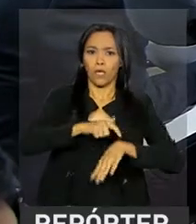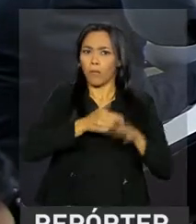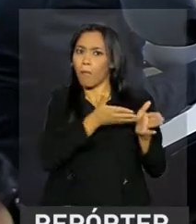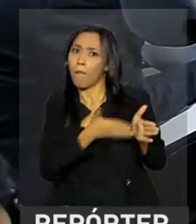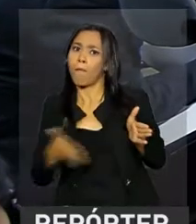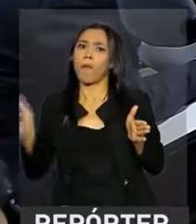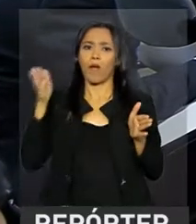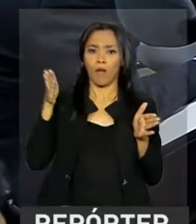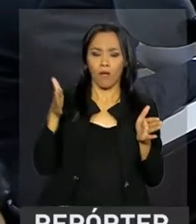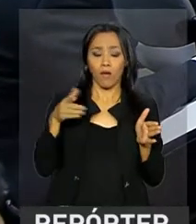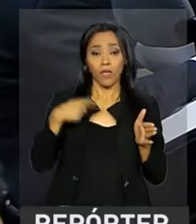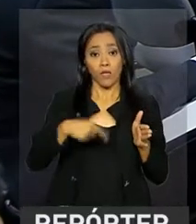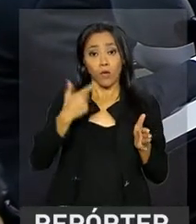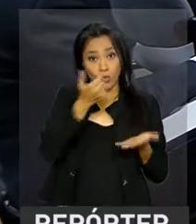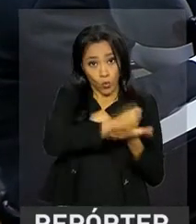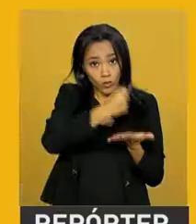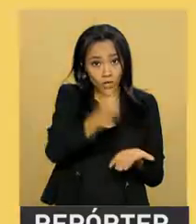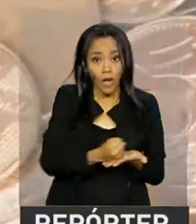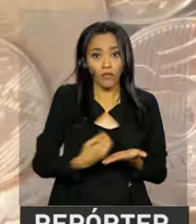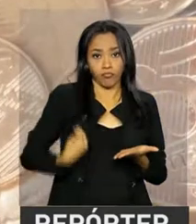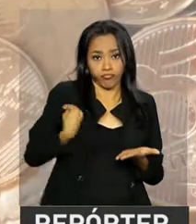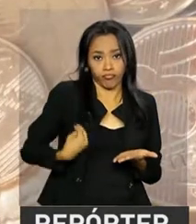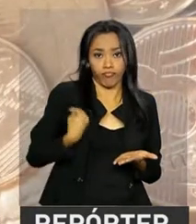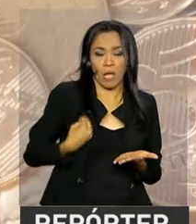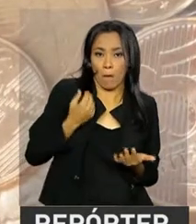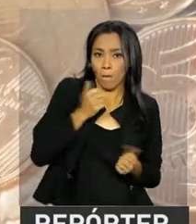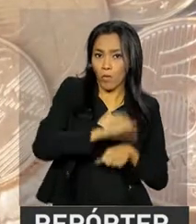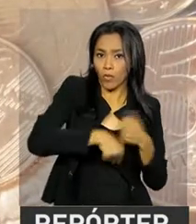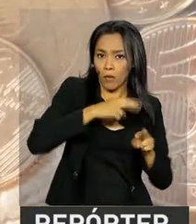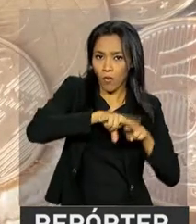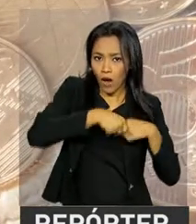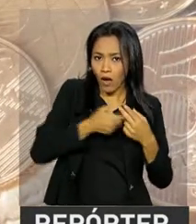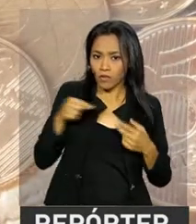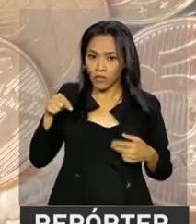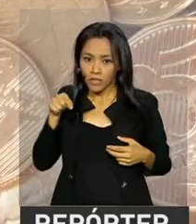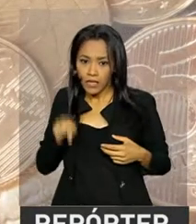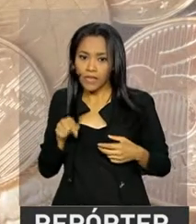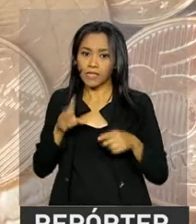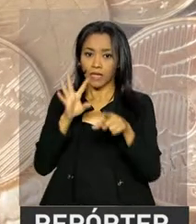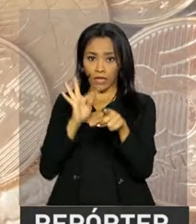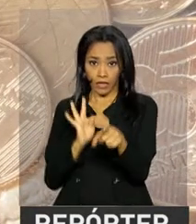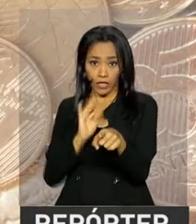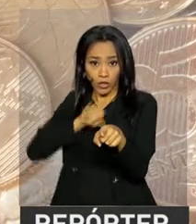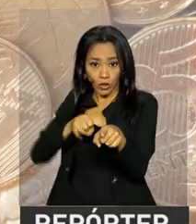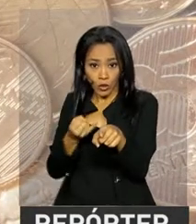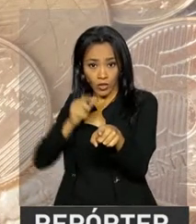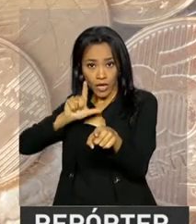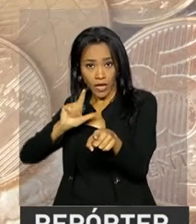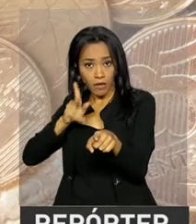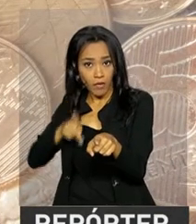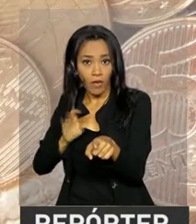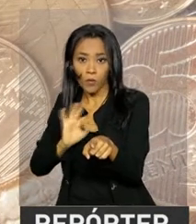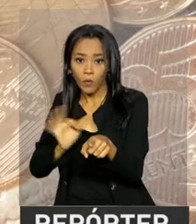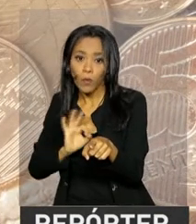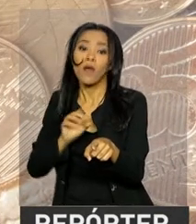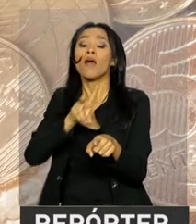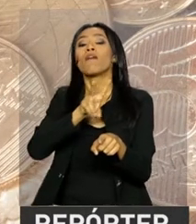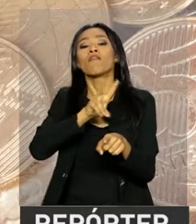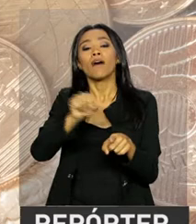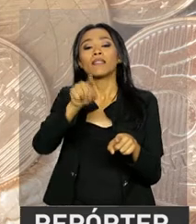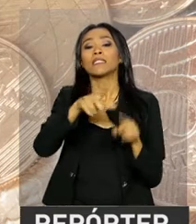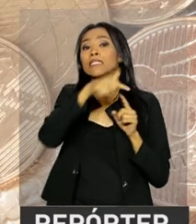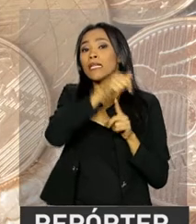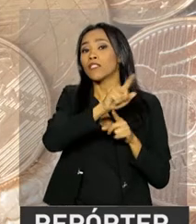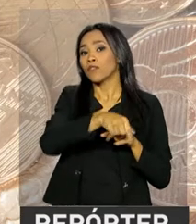contratos existentes não terão alteração. A TJLP foi reduzida pelo Conselho Monetário Nacional, de 7,5%